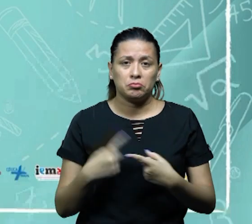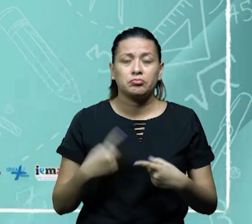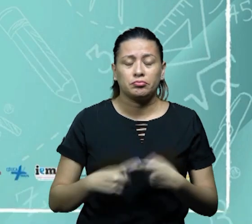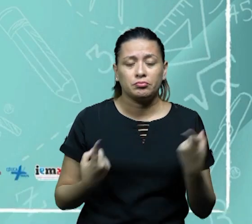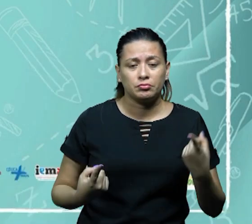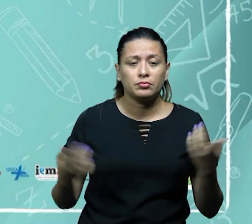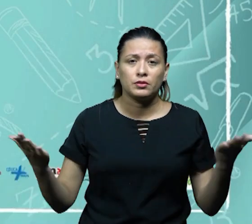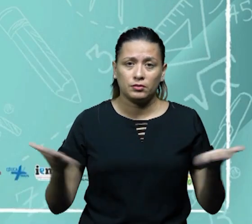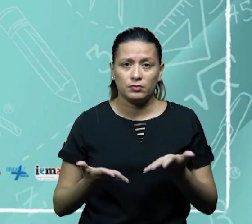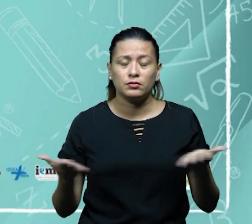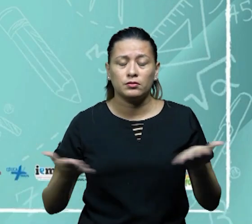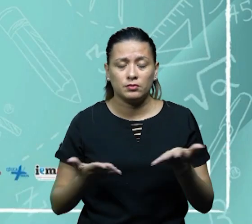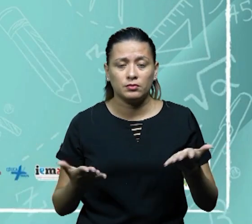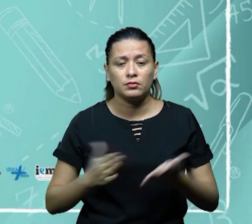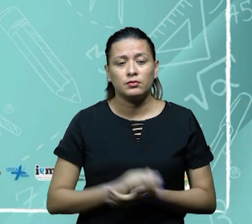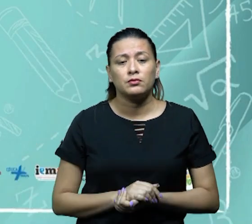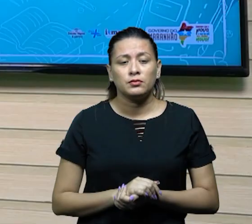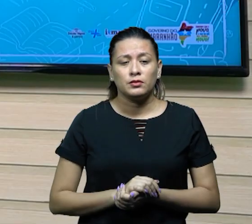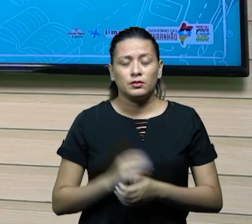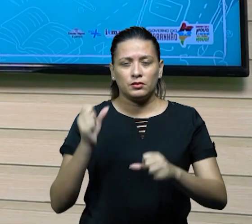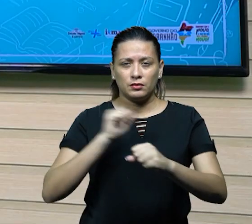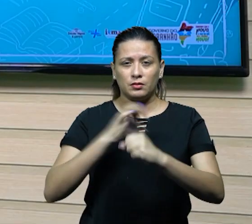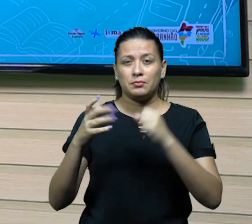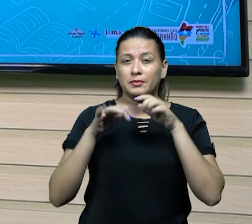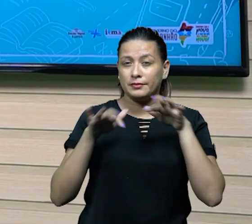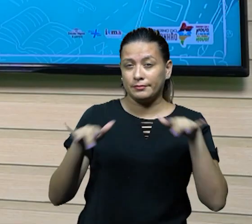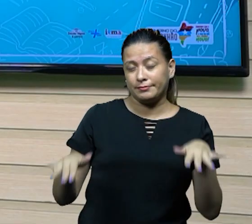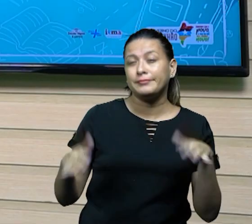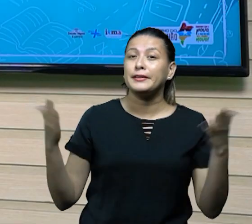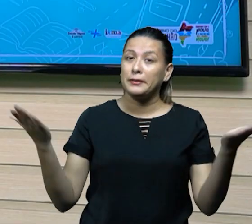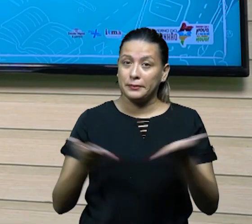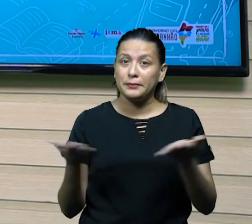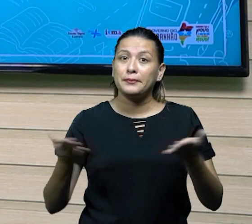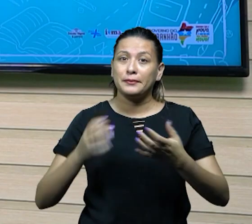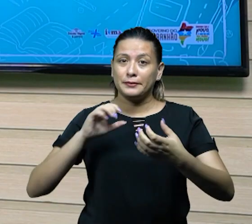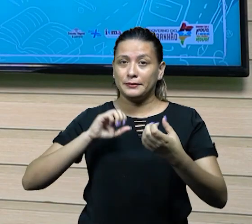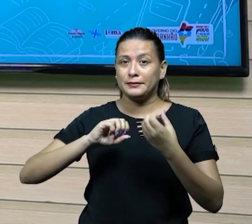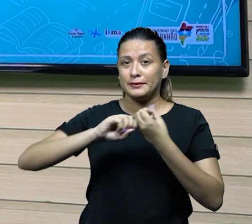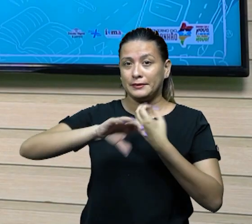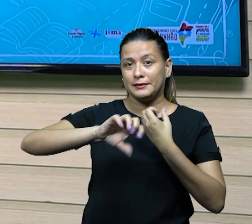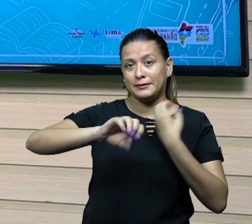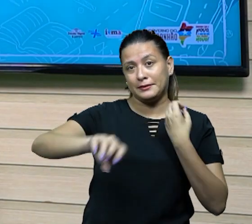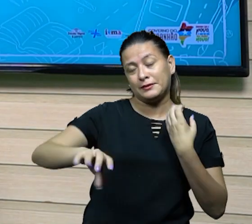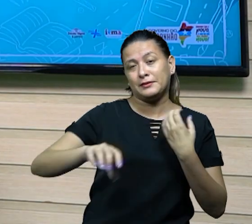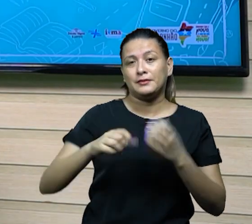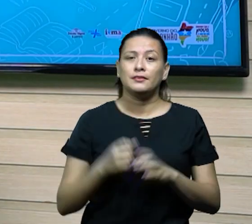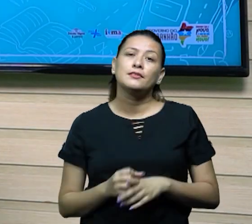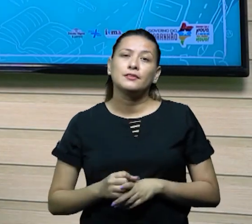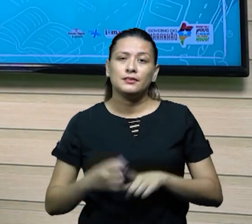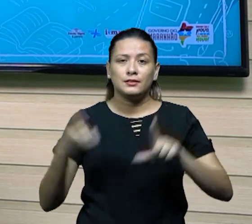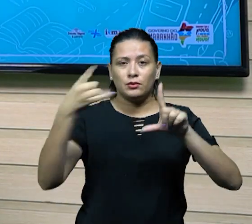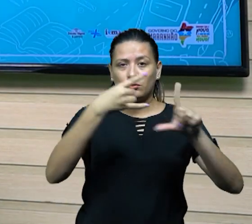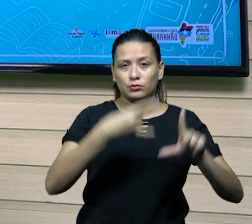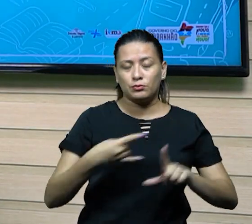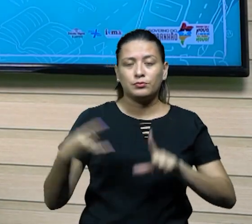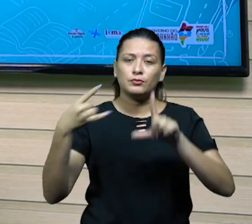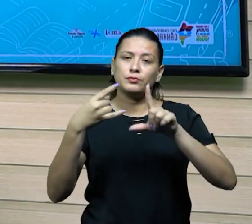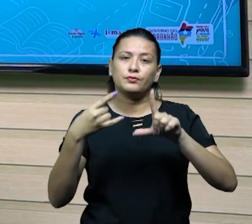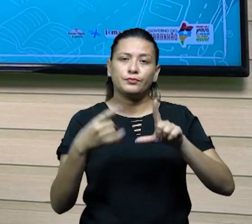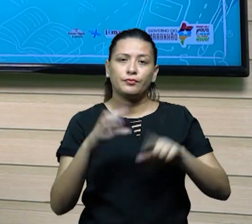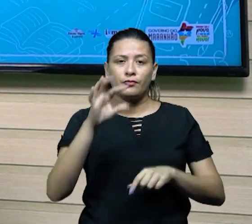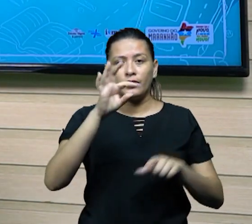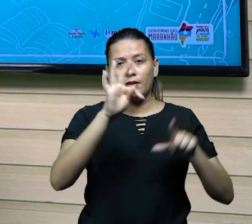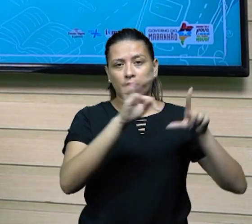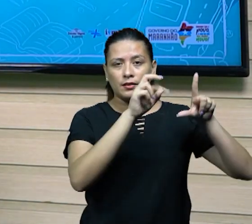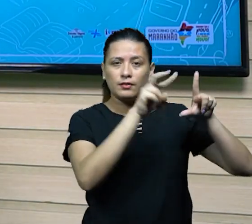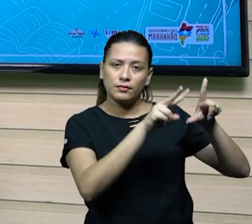nesse período, por que eu trouxe a questão do treinamento online? Esse período de pandemia, isso fortalece muito. As aulas que nós estamos tendo,